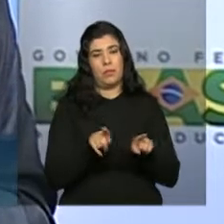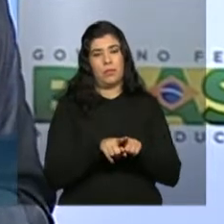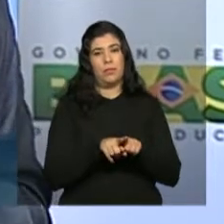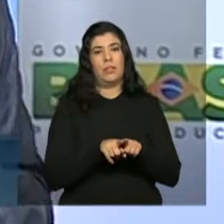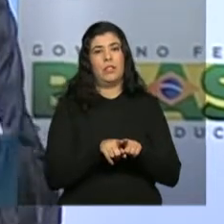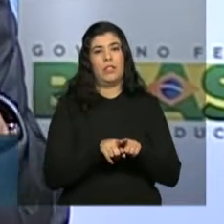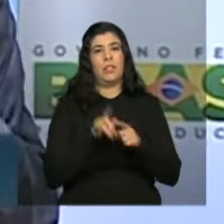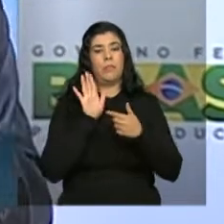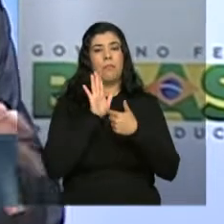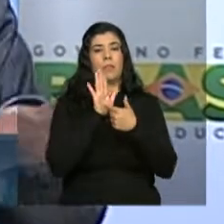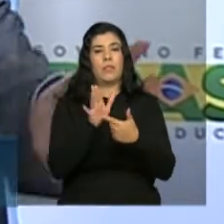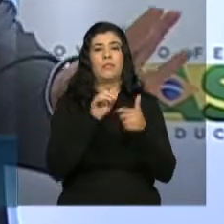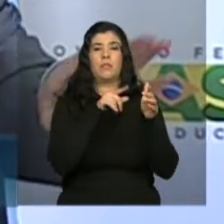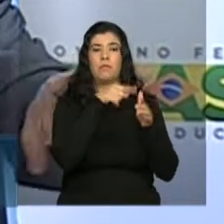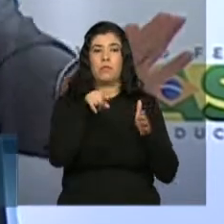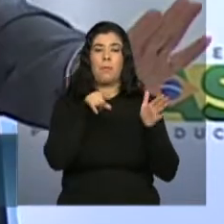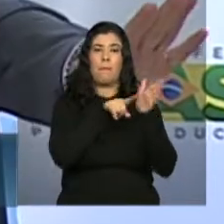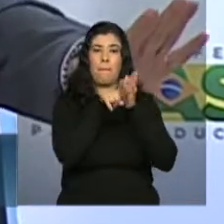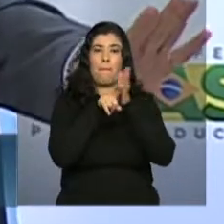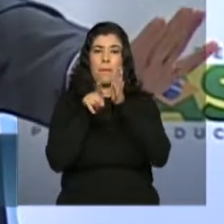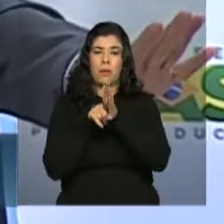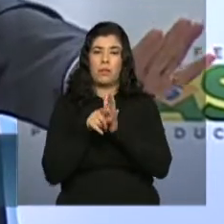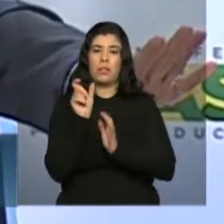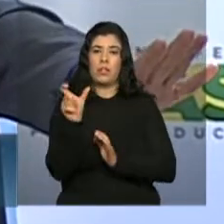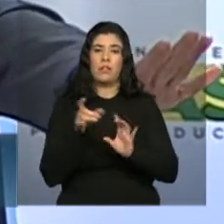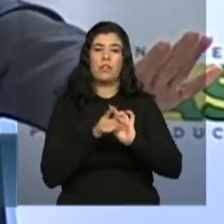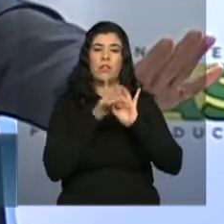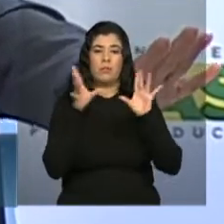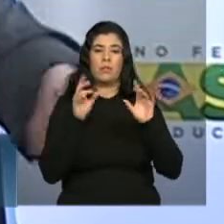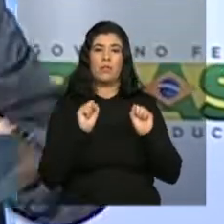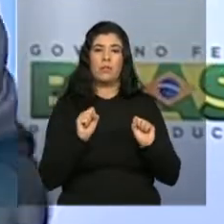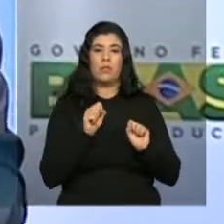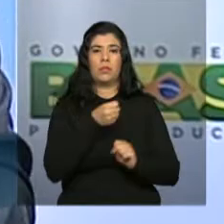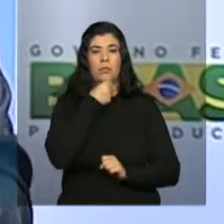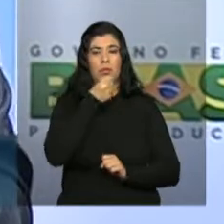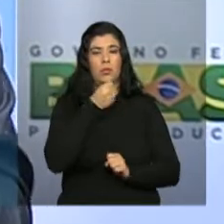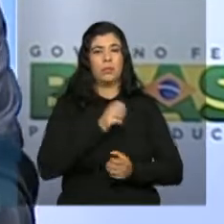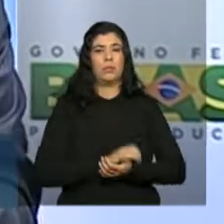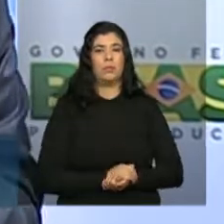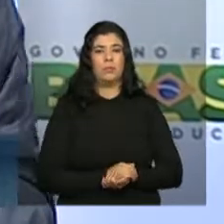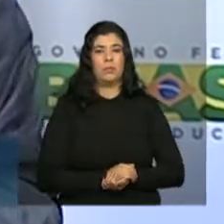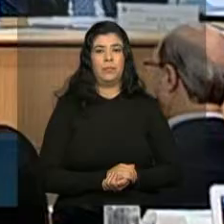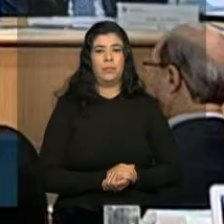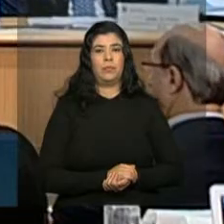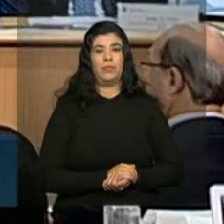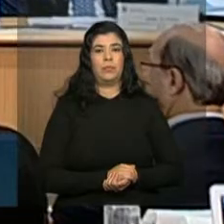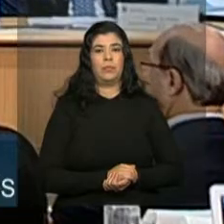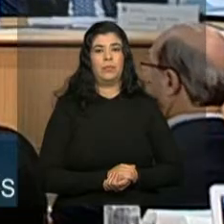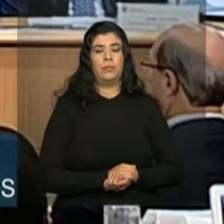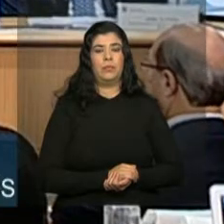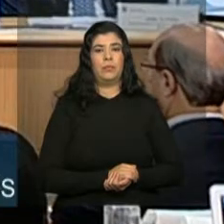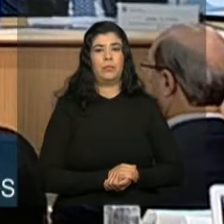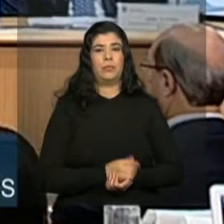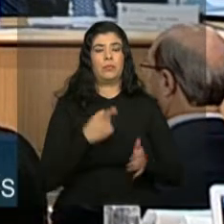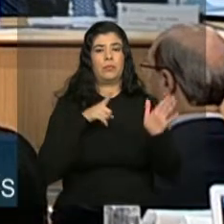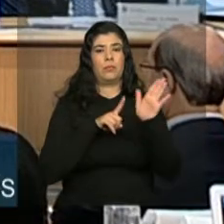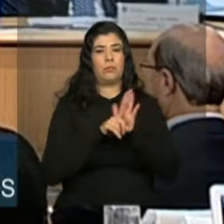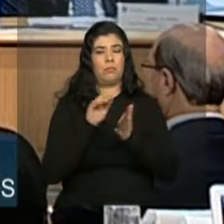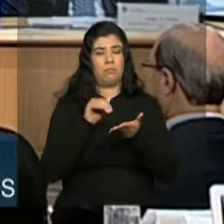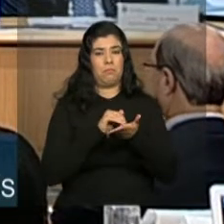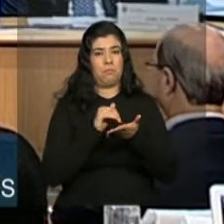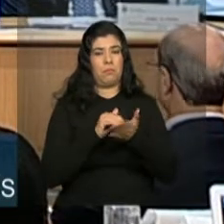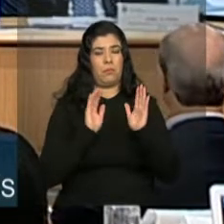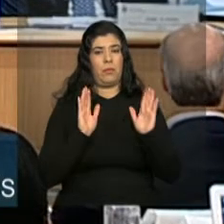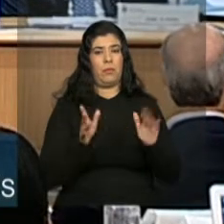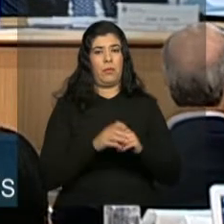fazer o esgotar o aprofundamento com cada um e olhando Fica à disposição tá bom dos Jornalistas secretária para complementar a linha que servia